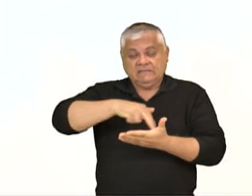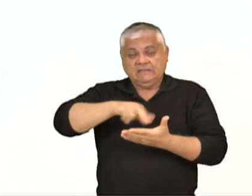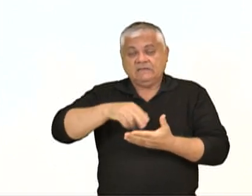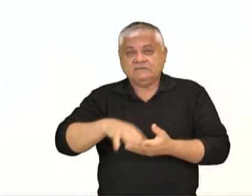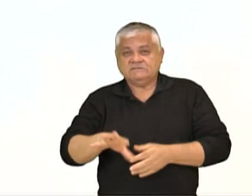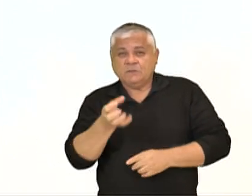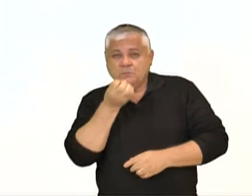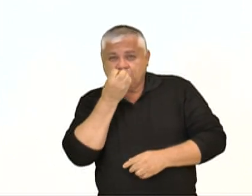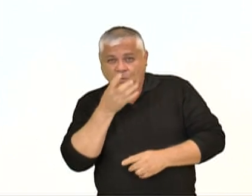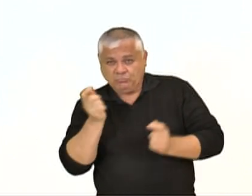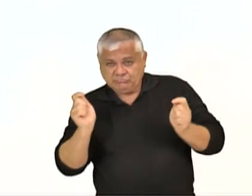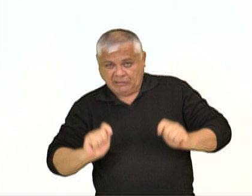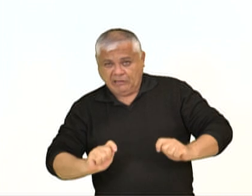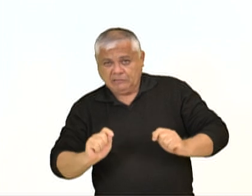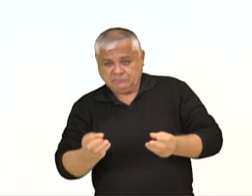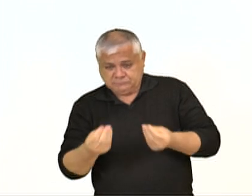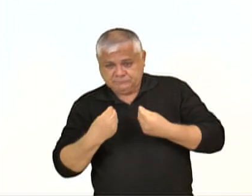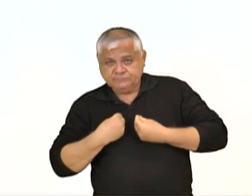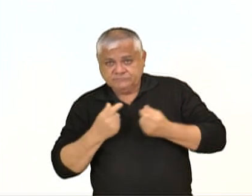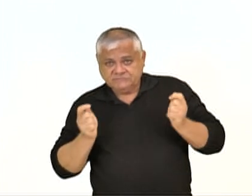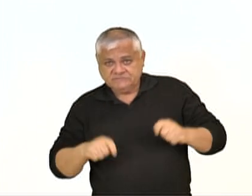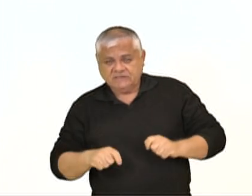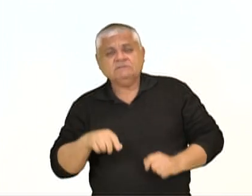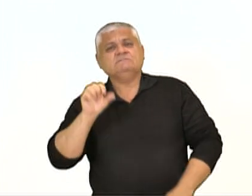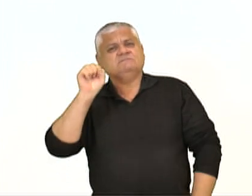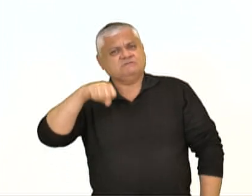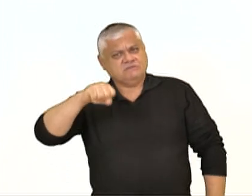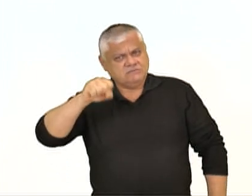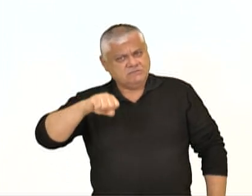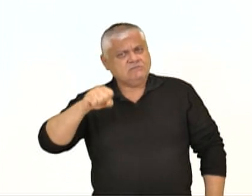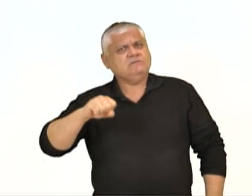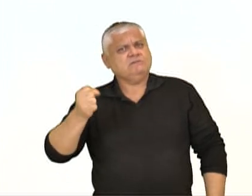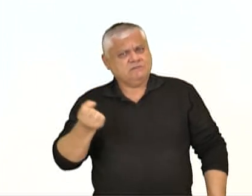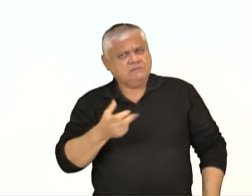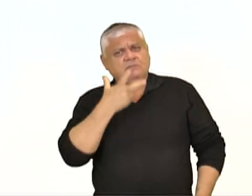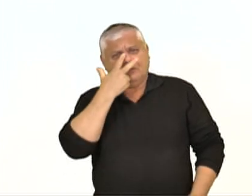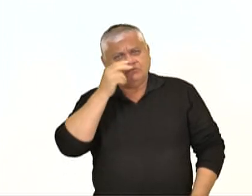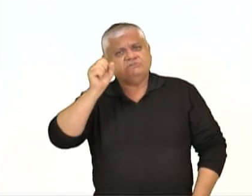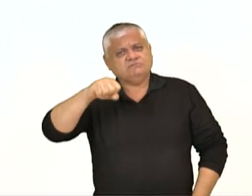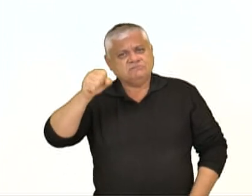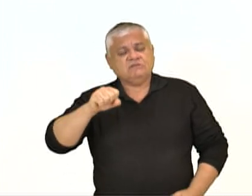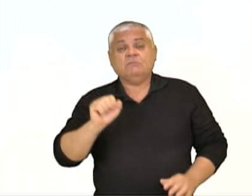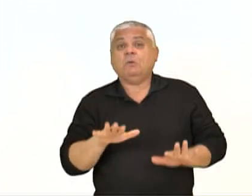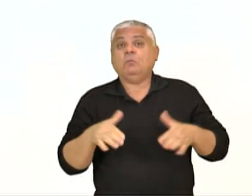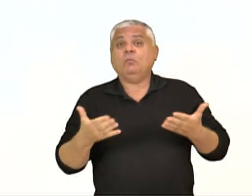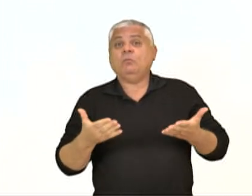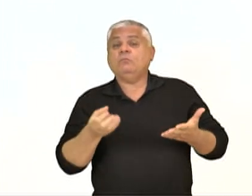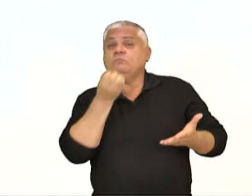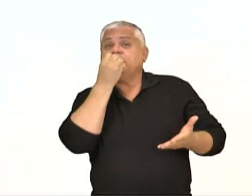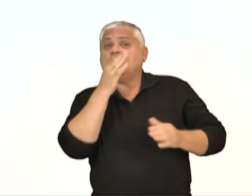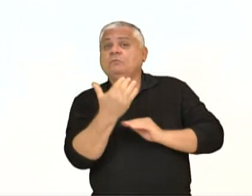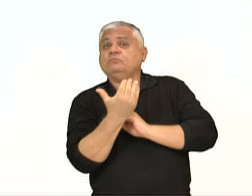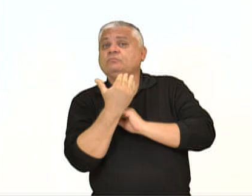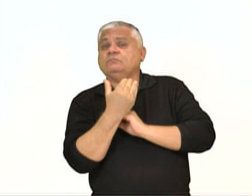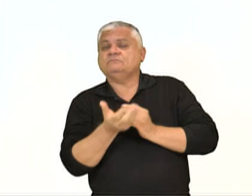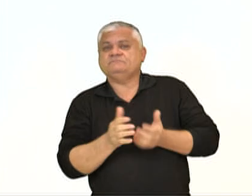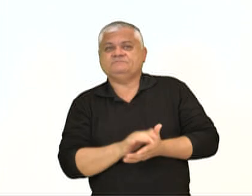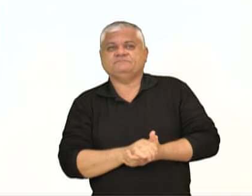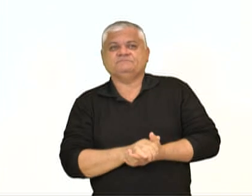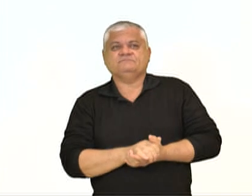benefícios? Sim, né? A gente já pode responder que sim. O que vocês acham? Claro que sim. E quais são esses benefícios? Vamos